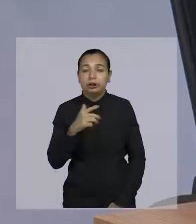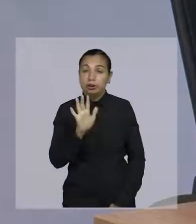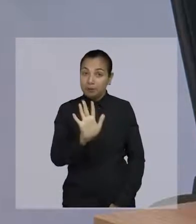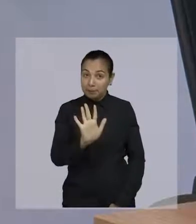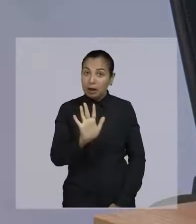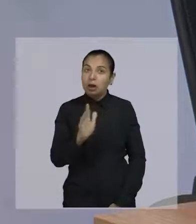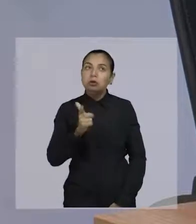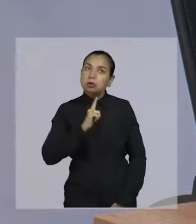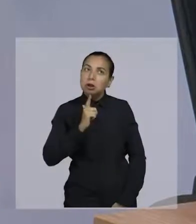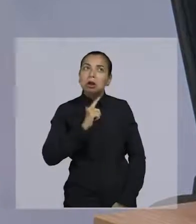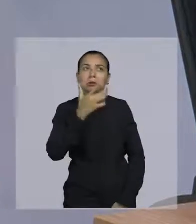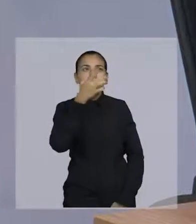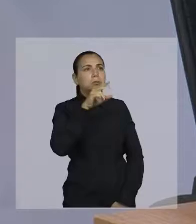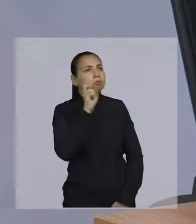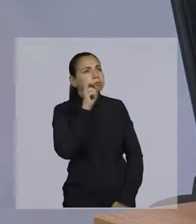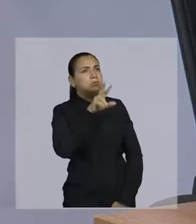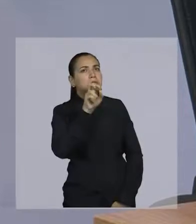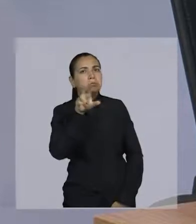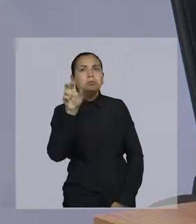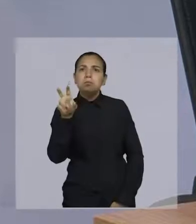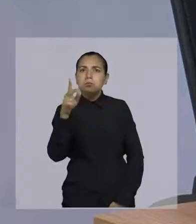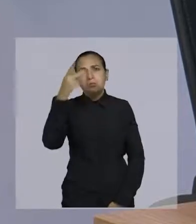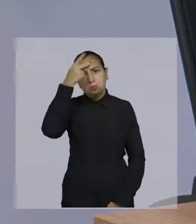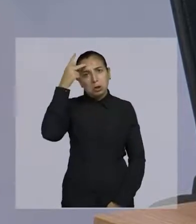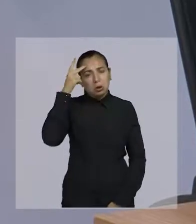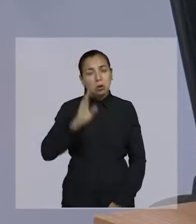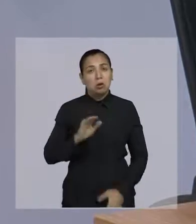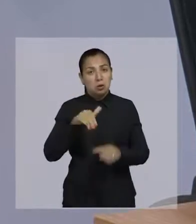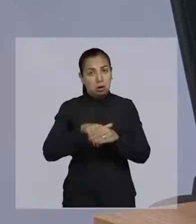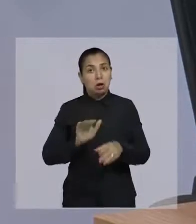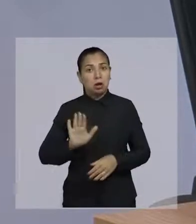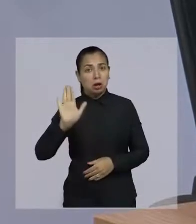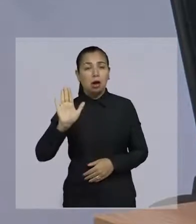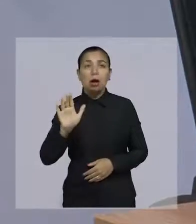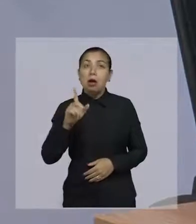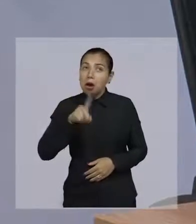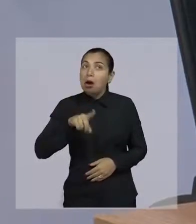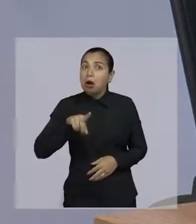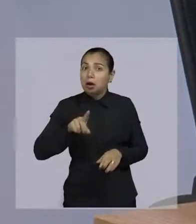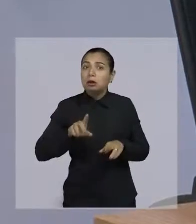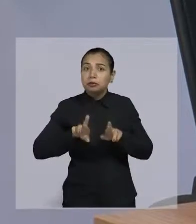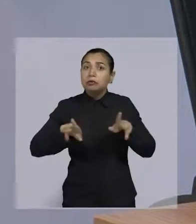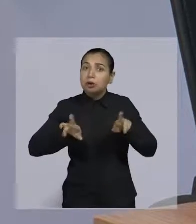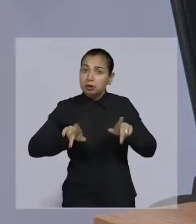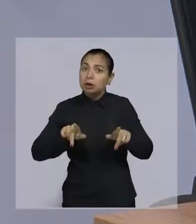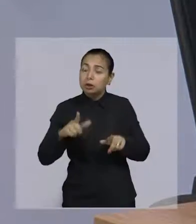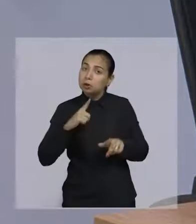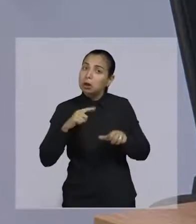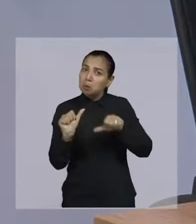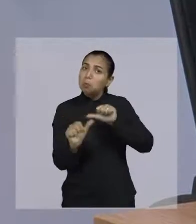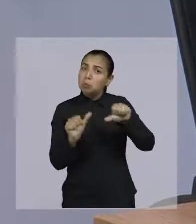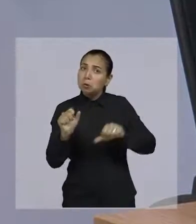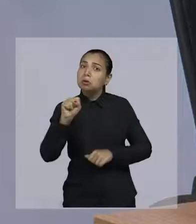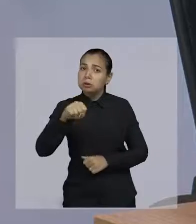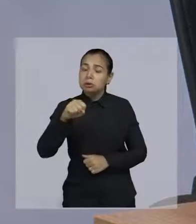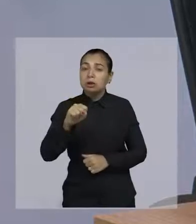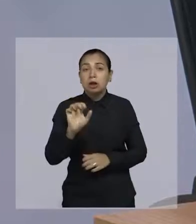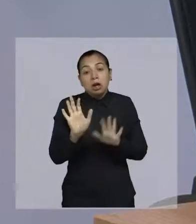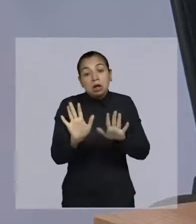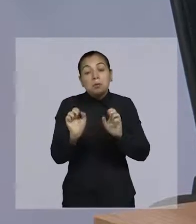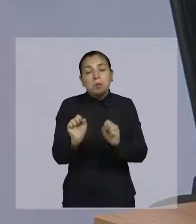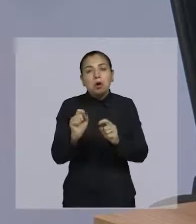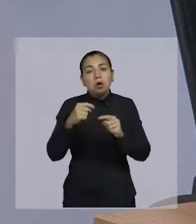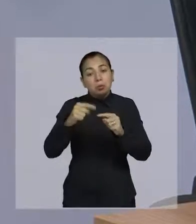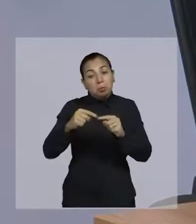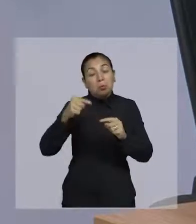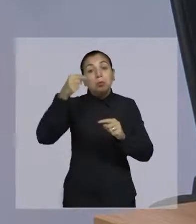cenário mudou um pouco, né? E pode ser que na próxima vez, eu estarei dizendo além